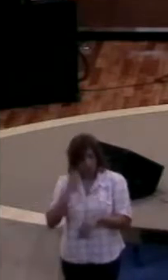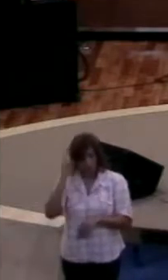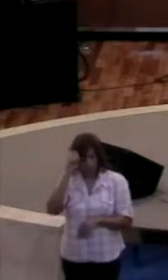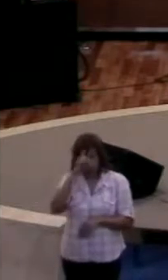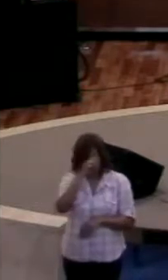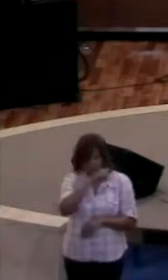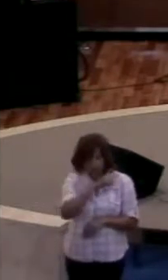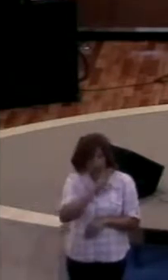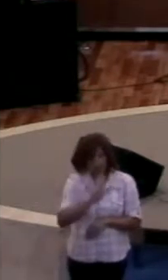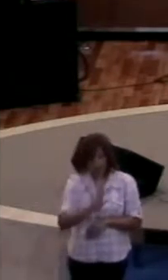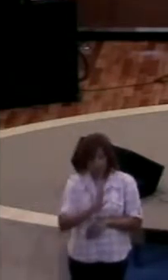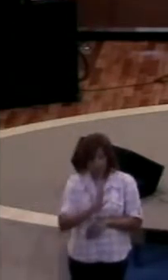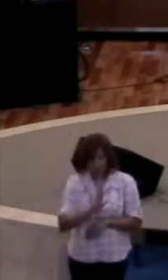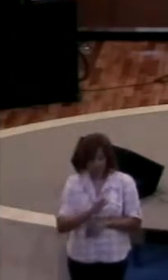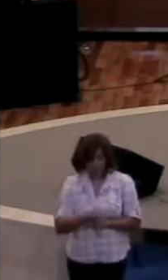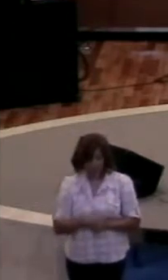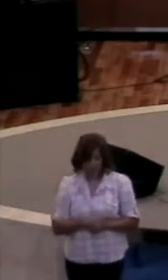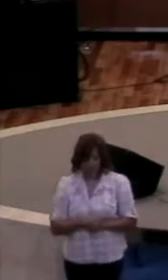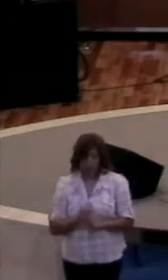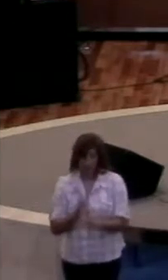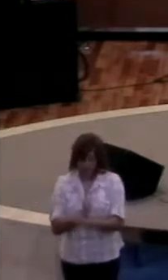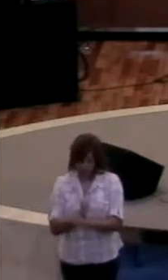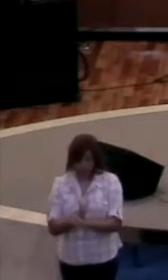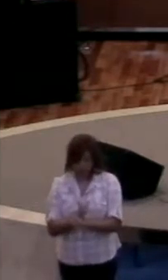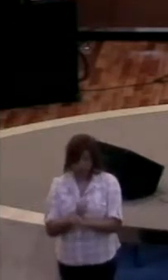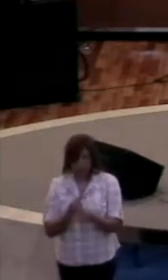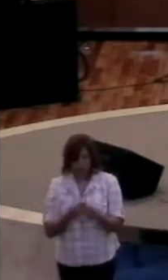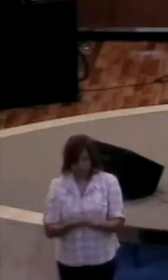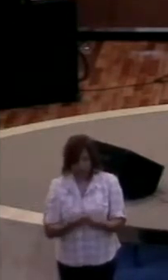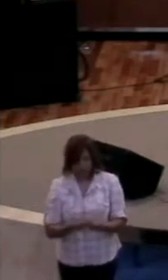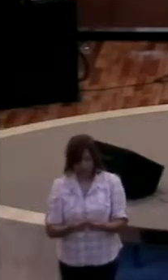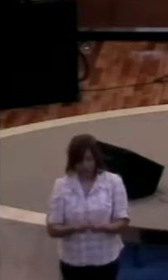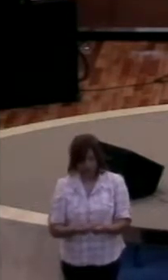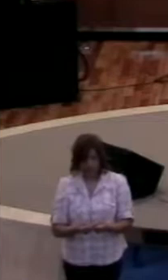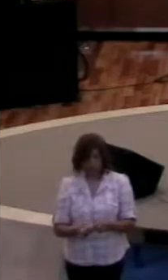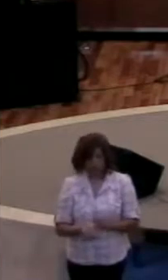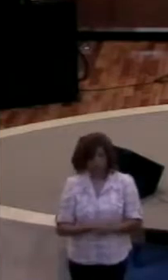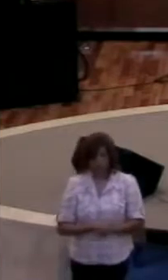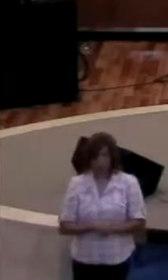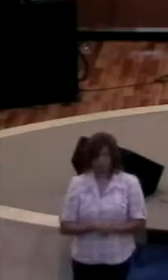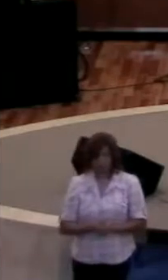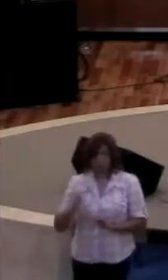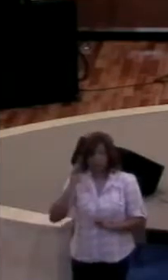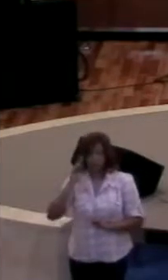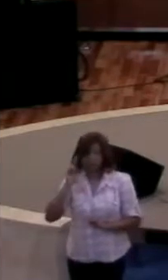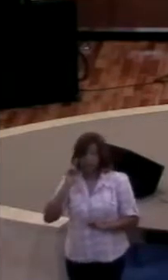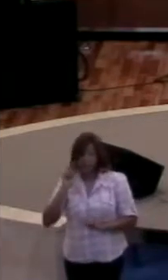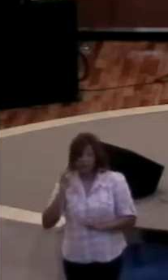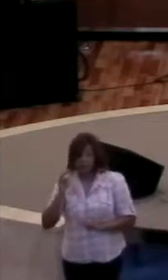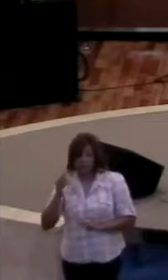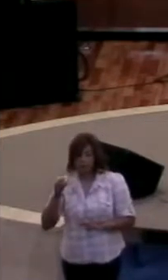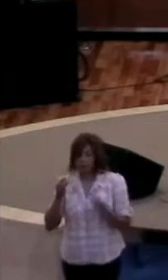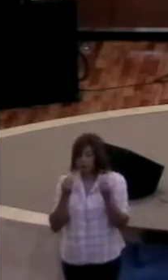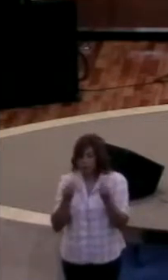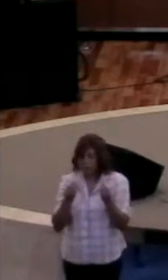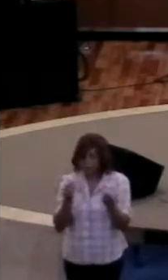você nunca pensou passar. E está lembrando das promessas que Deus fez na sua vida. E dizendo: